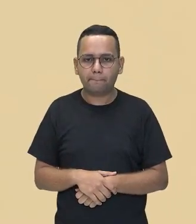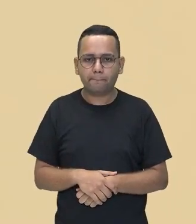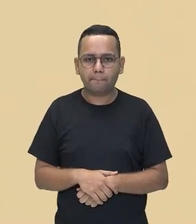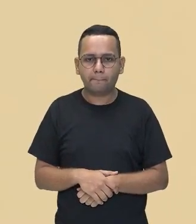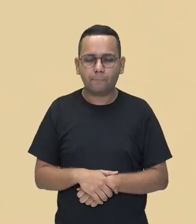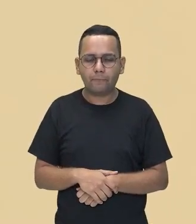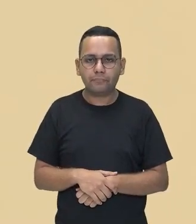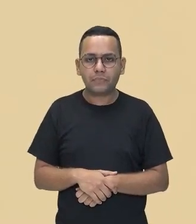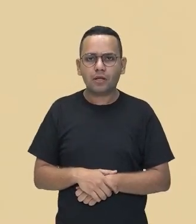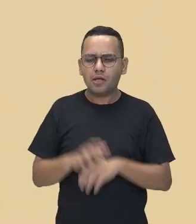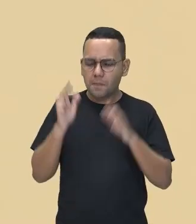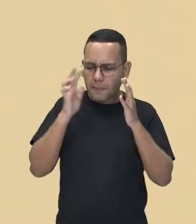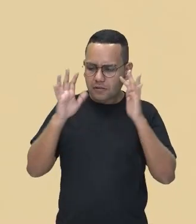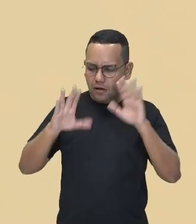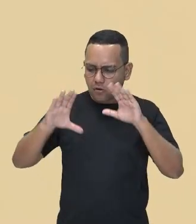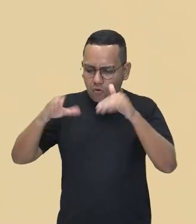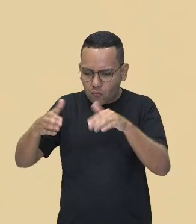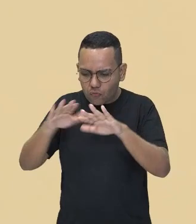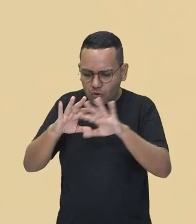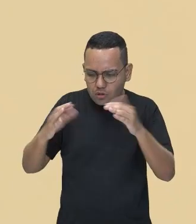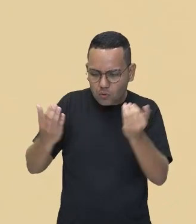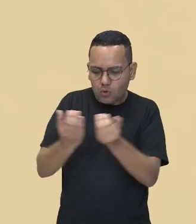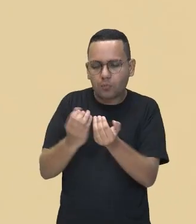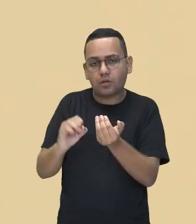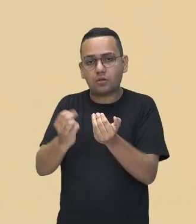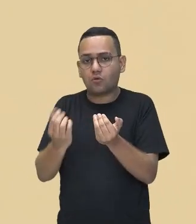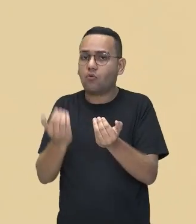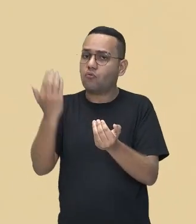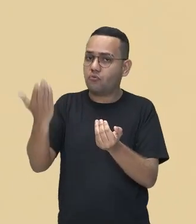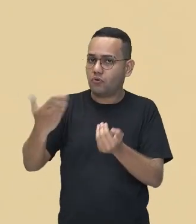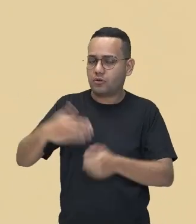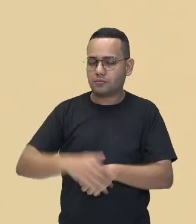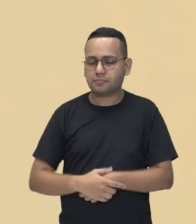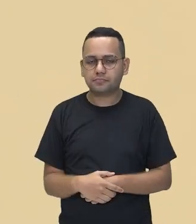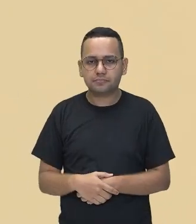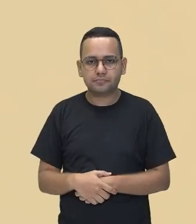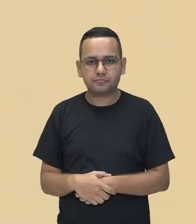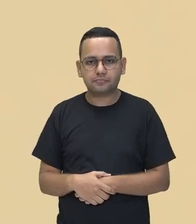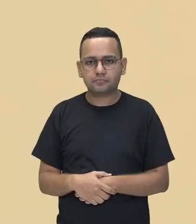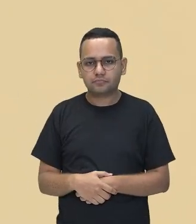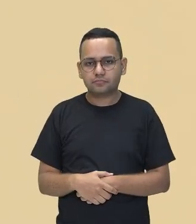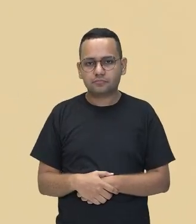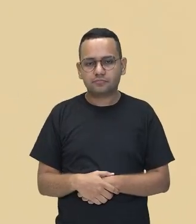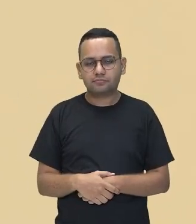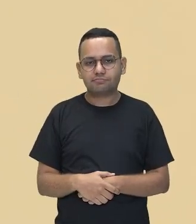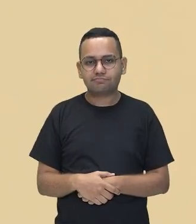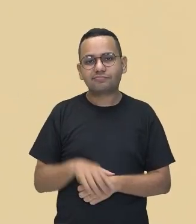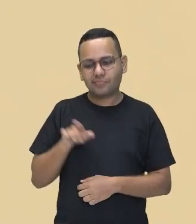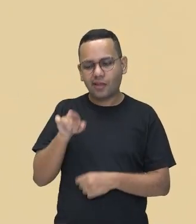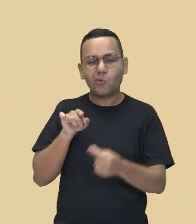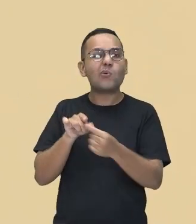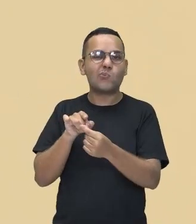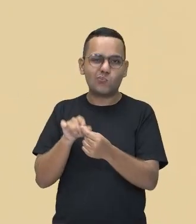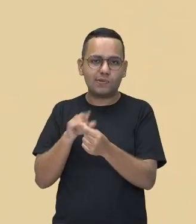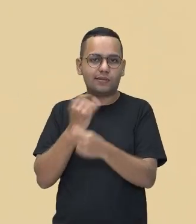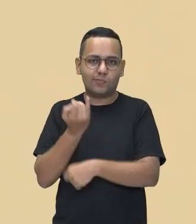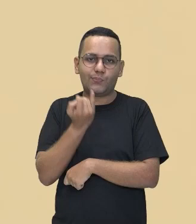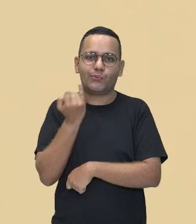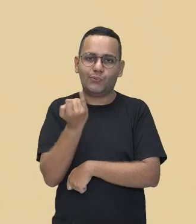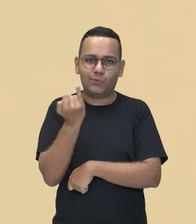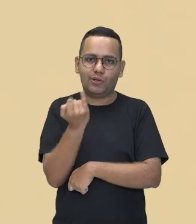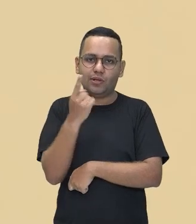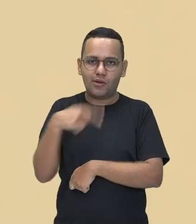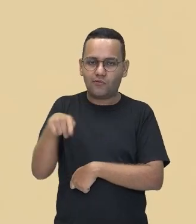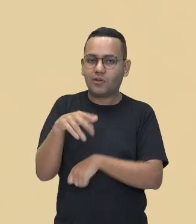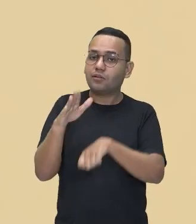sua comunidade ou para além da sua comunidade, tá? Então, isso é importante, por quê? Porque é ser